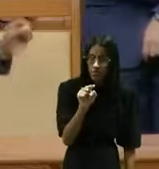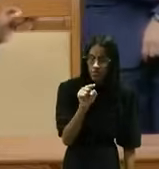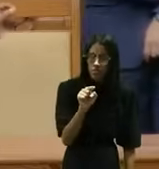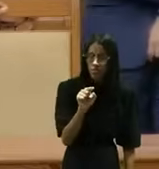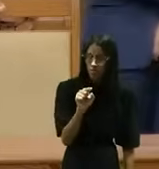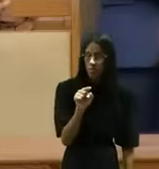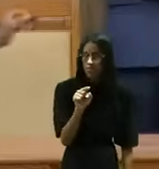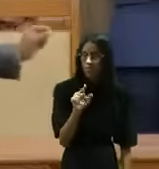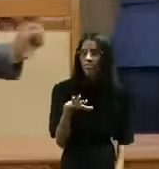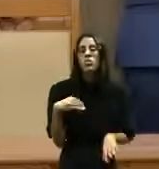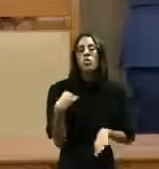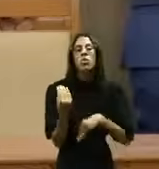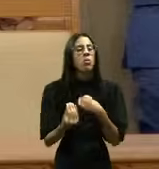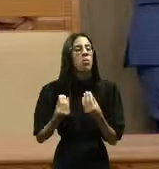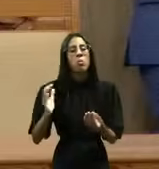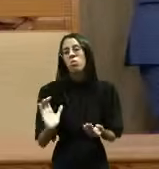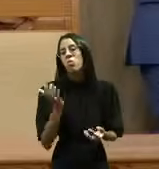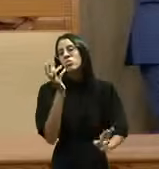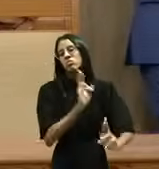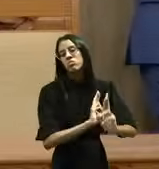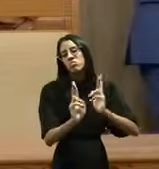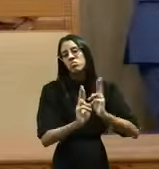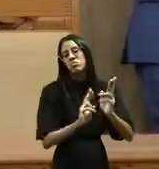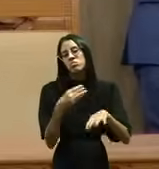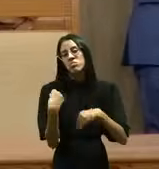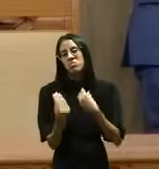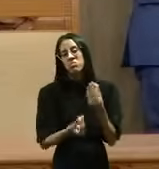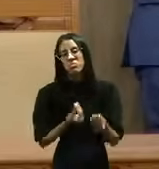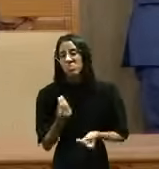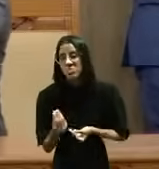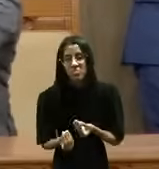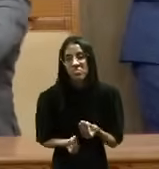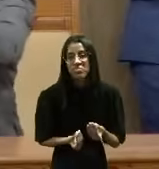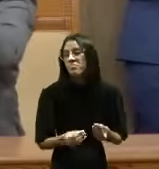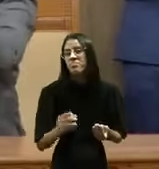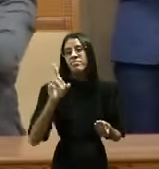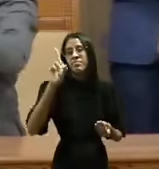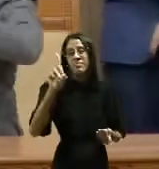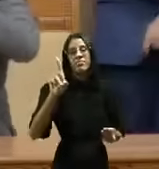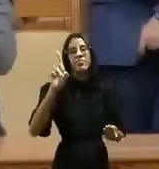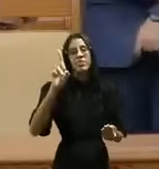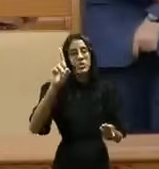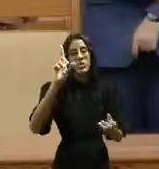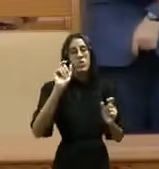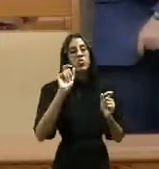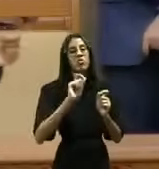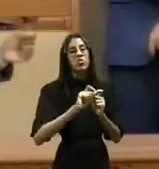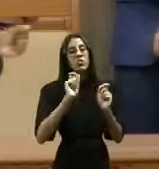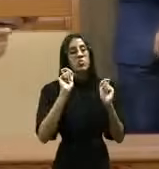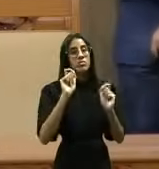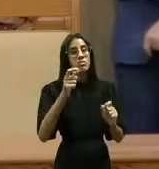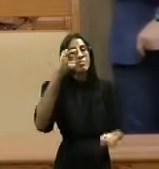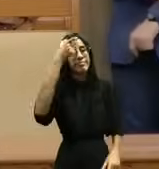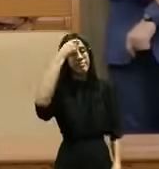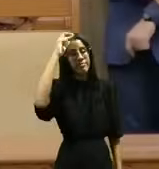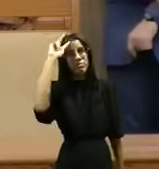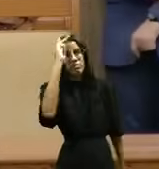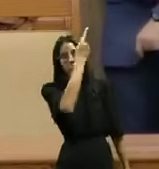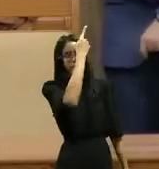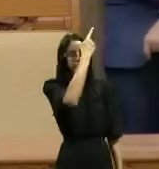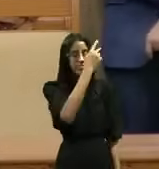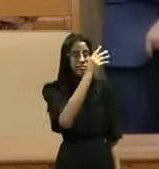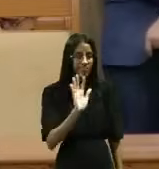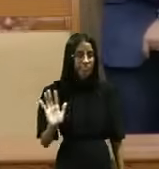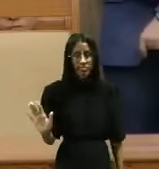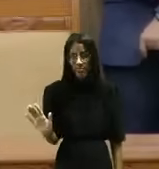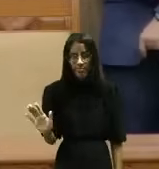que vai acontecer o relacionamento Deus quebrando os Tabu velio de Pedro Deus irmão porque eu vou dizer uma coisa aqui para a igreja se for